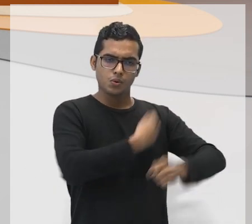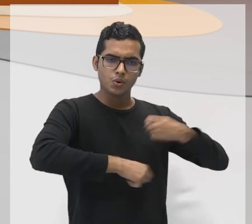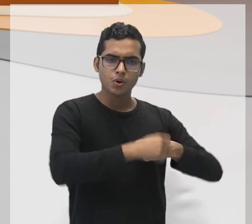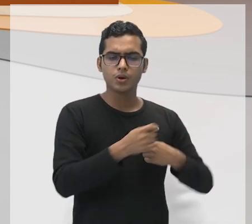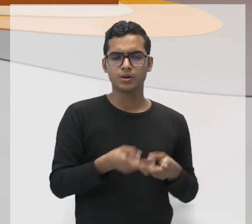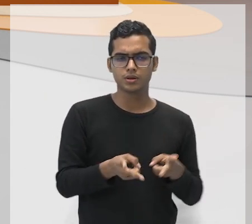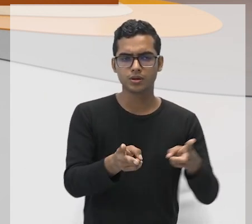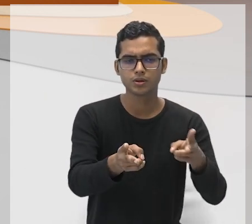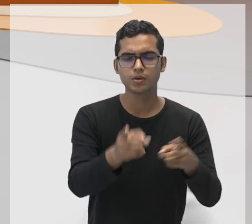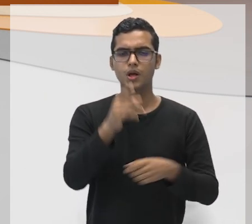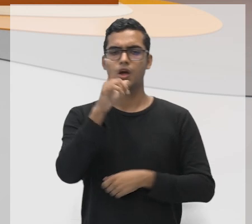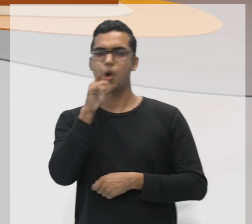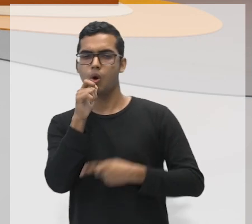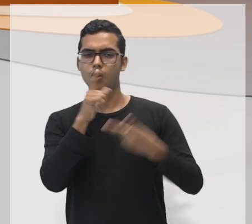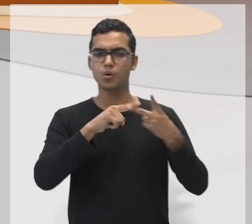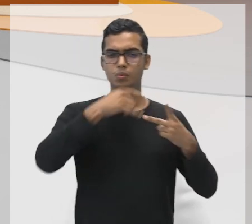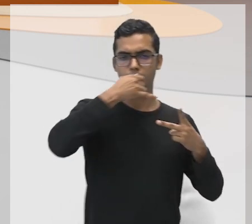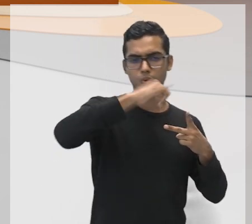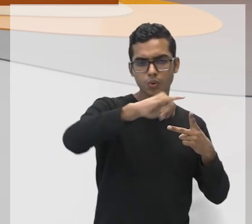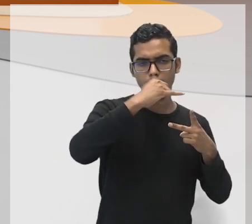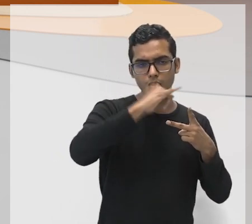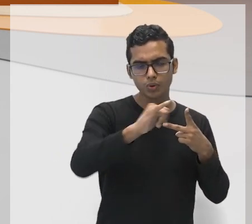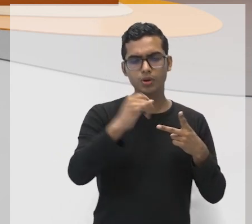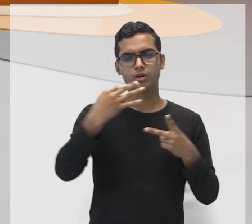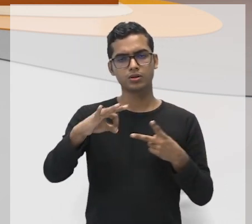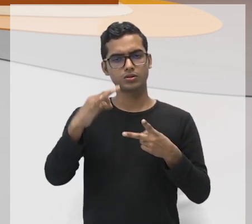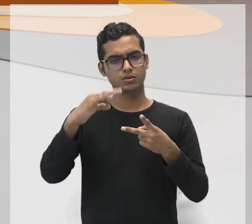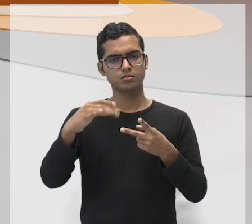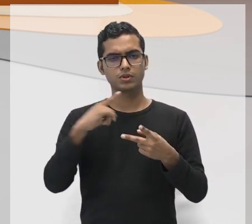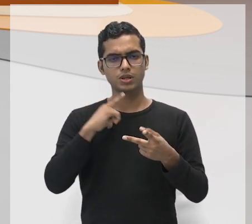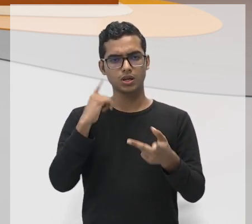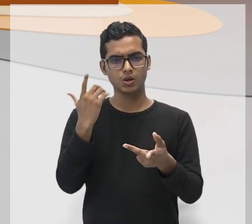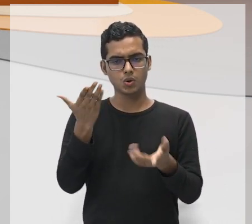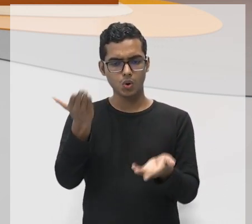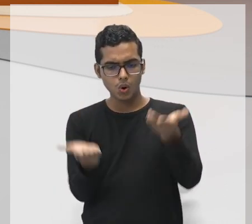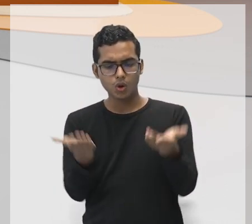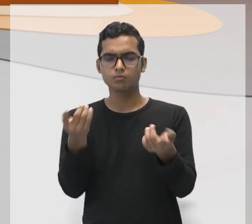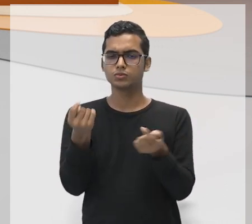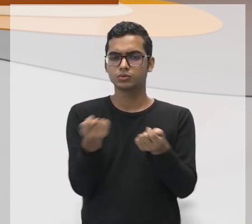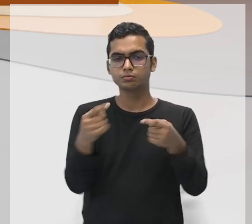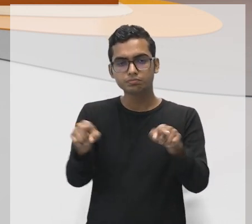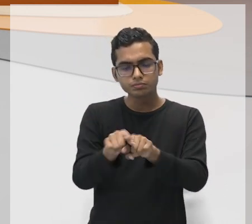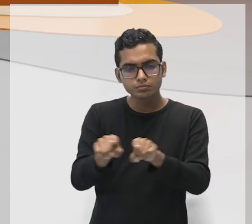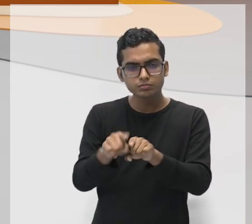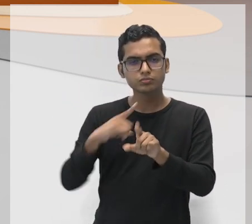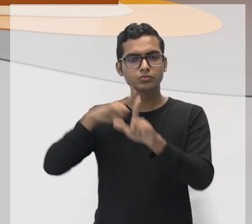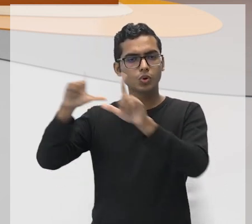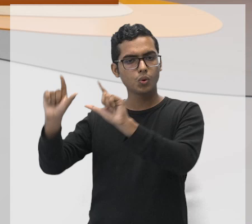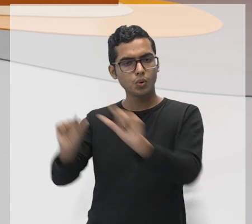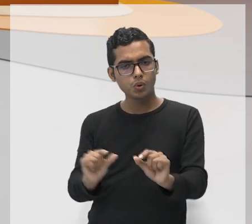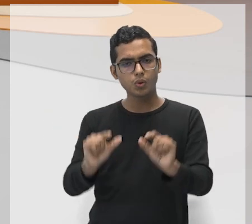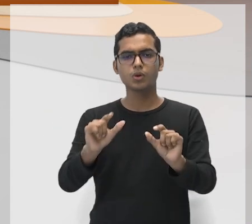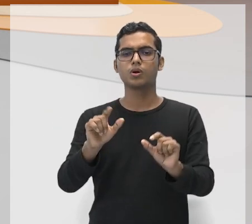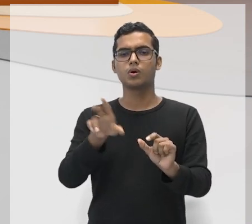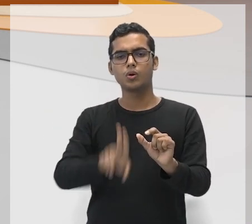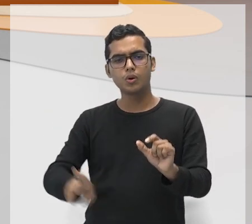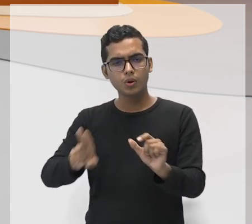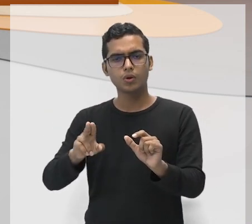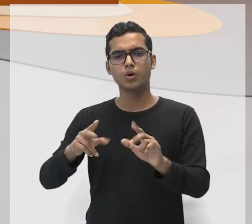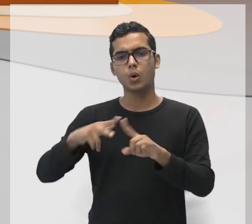economizar sempre a água e a energia para não consumir demais esse recurso, reutilizar ou consertar algum